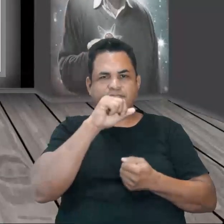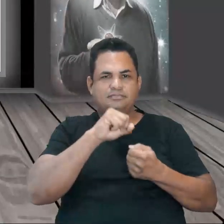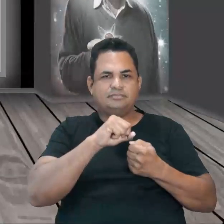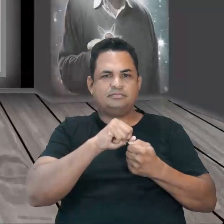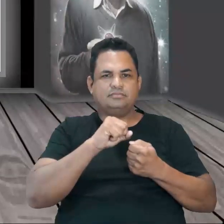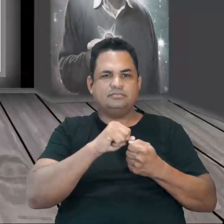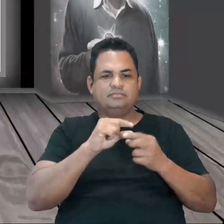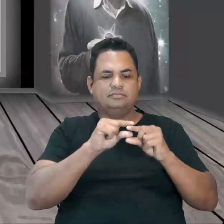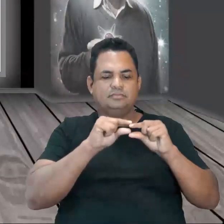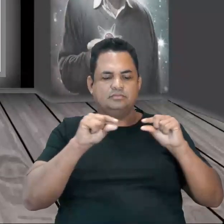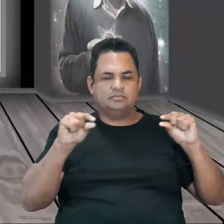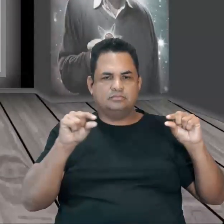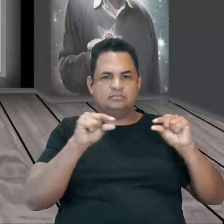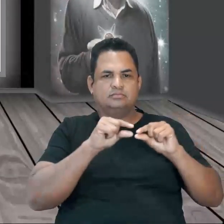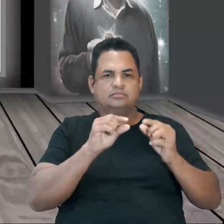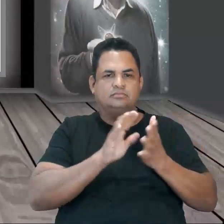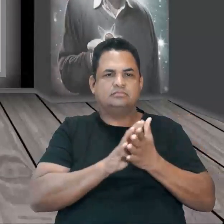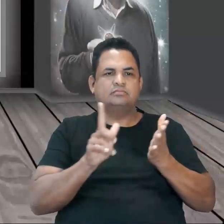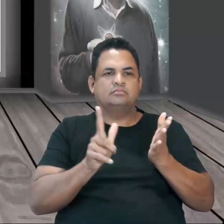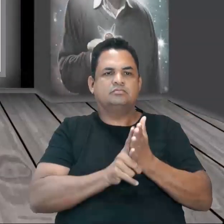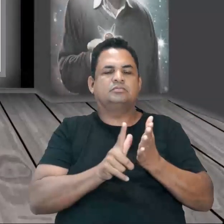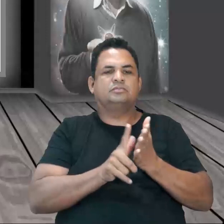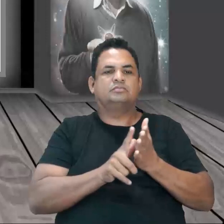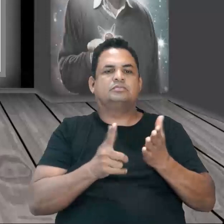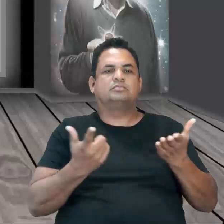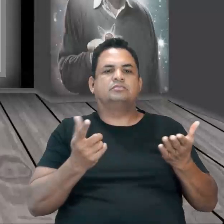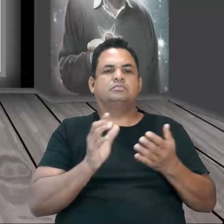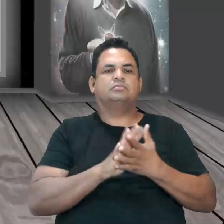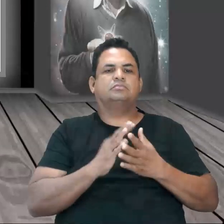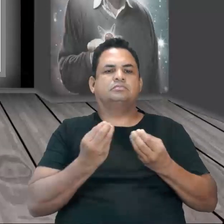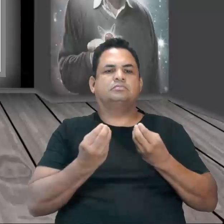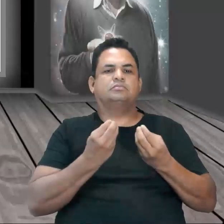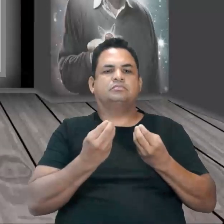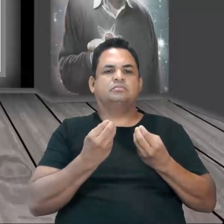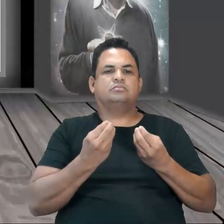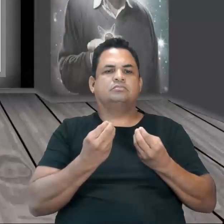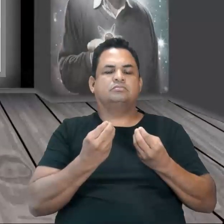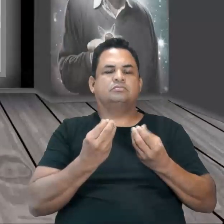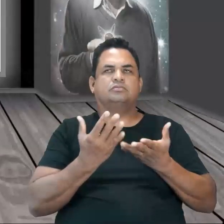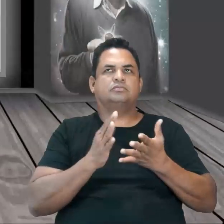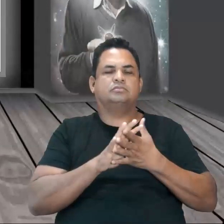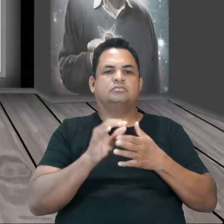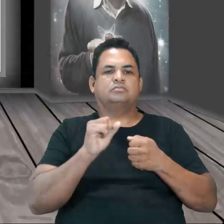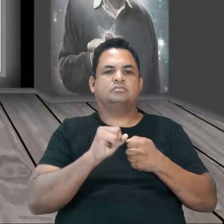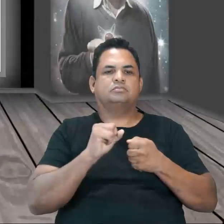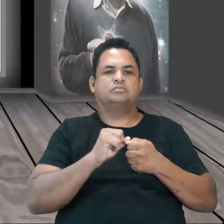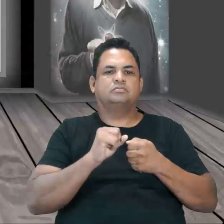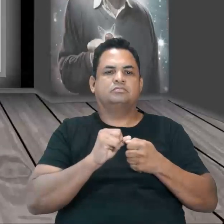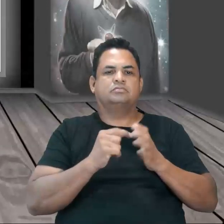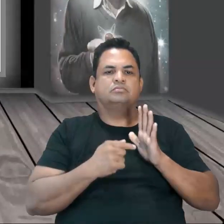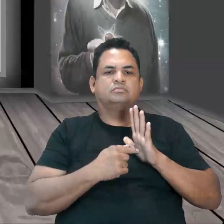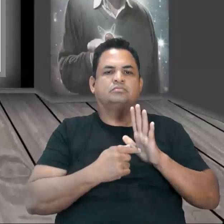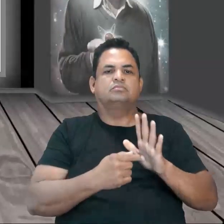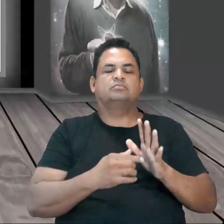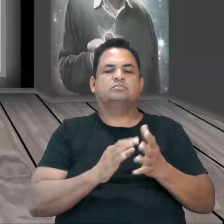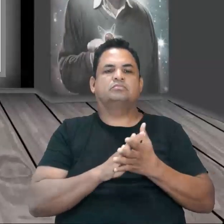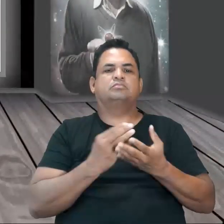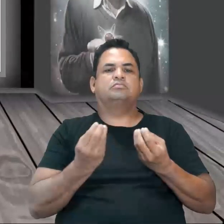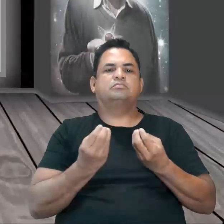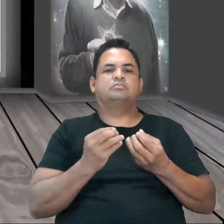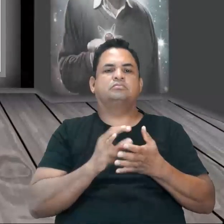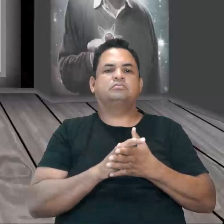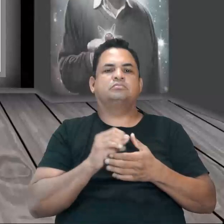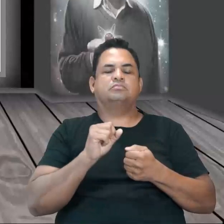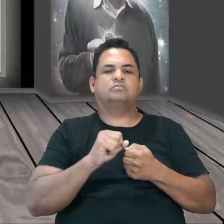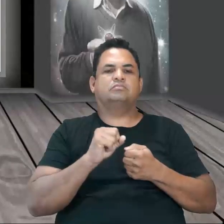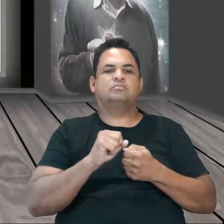canudo e um papel. Aí você pensa, poxa, mas como que eu vou fazer isso? Eu vou mostrar a forma de fazer, mas vocês vão